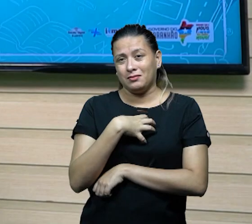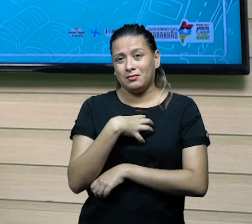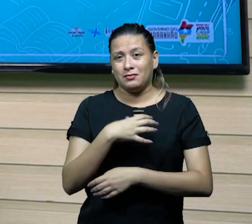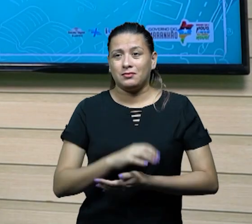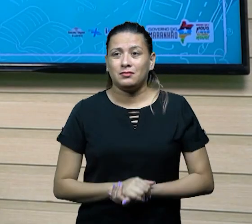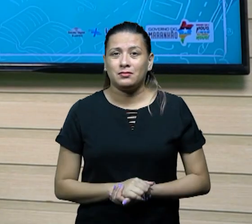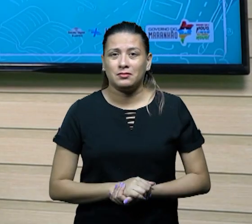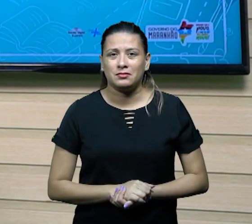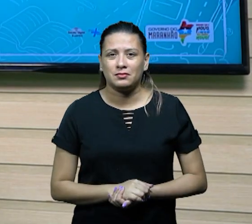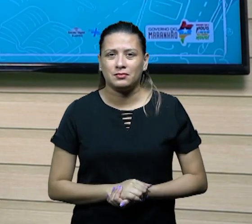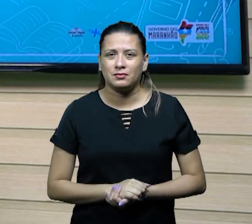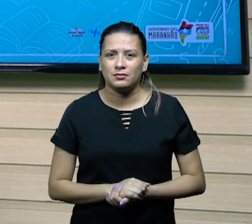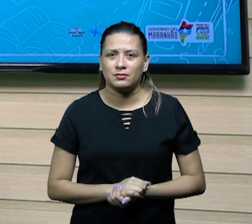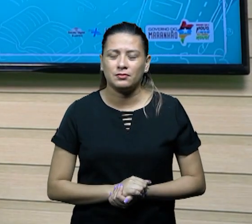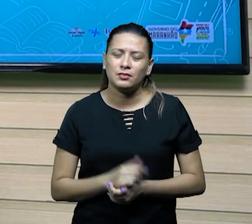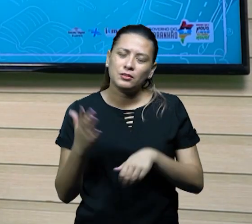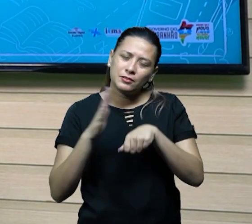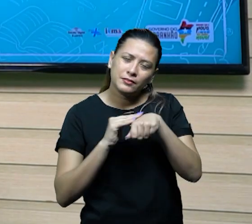você se sente